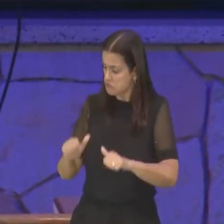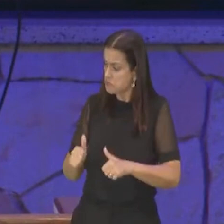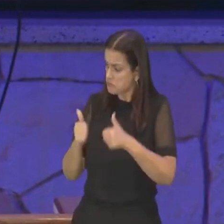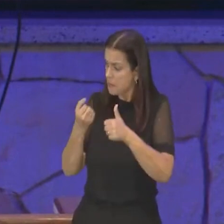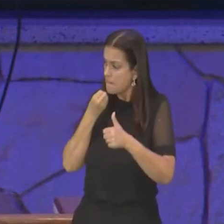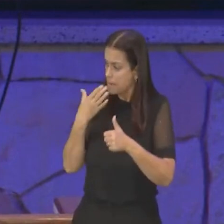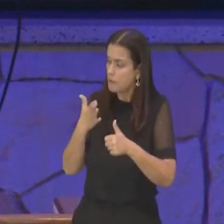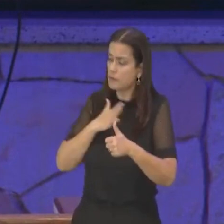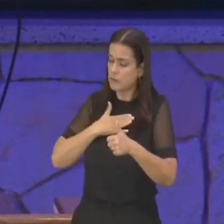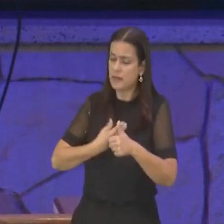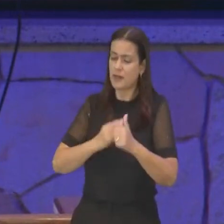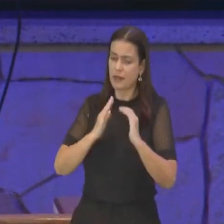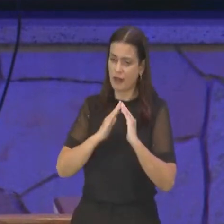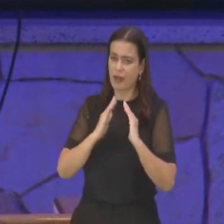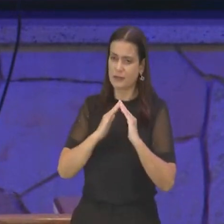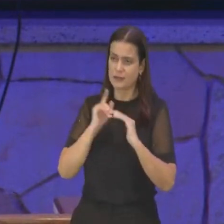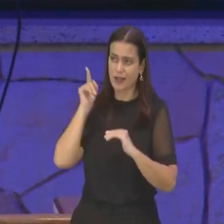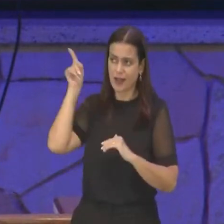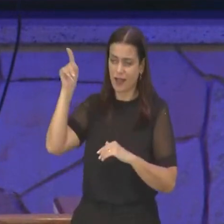em nossa casa.